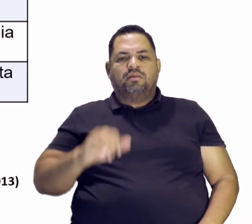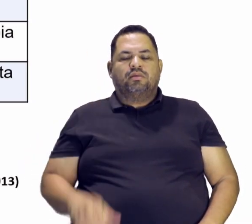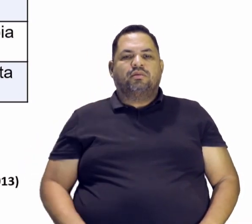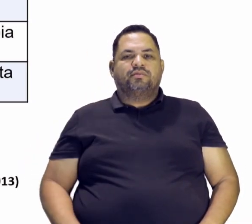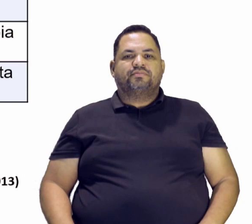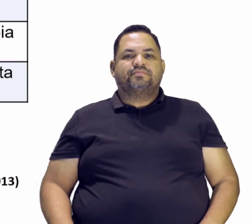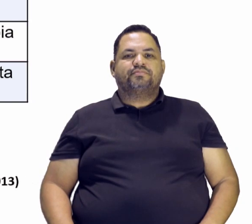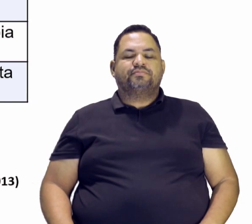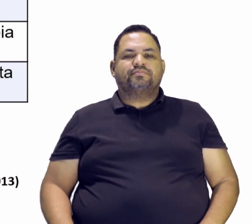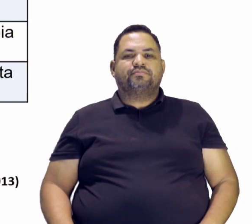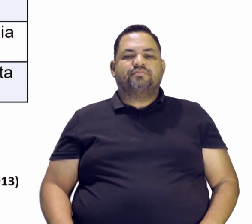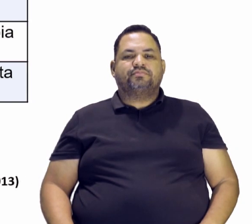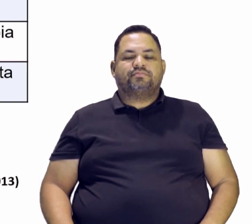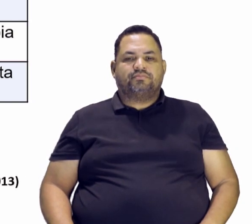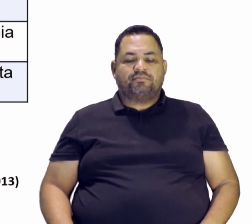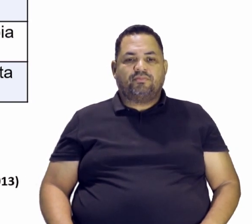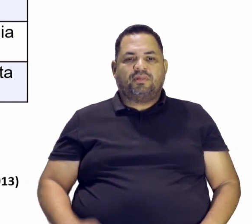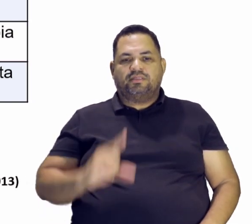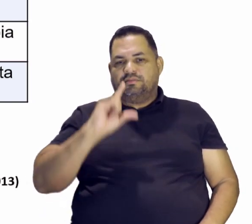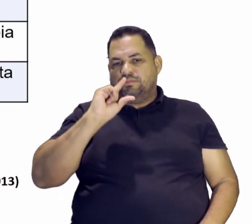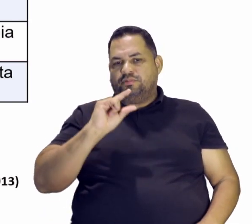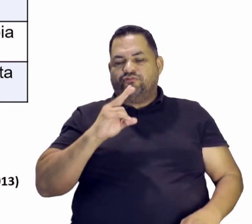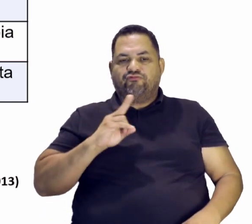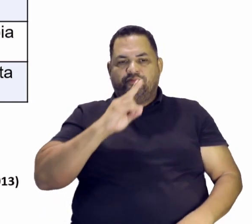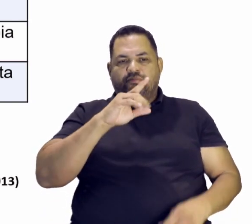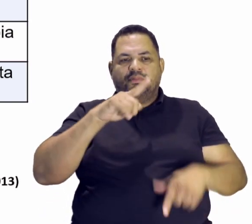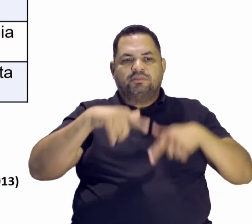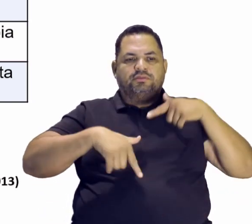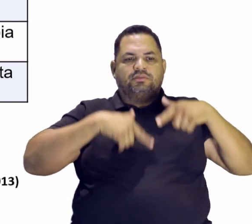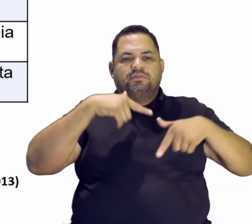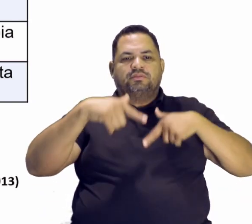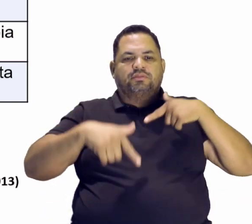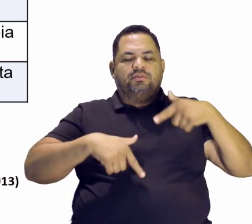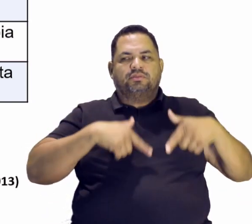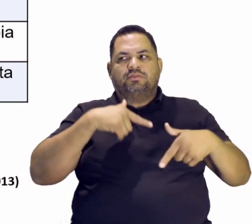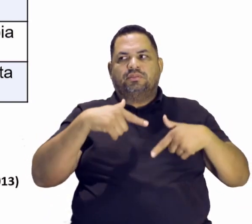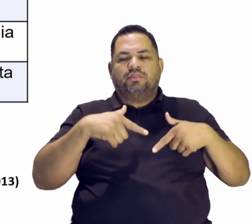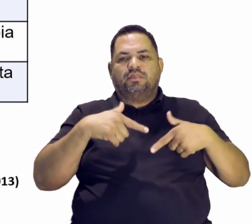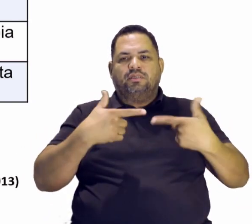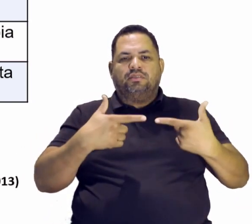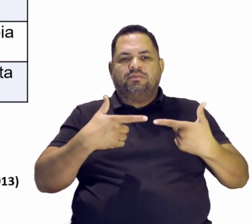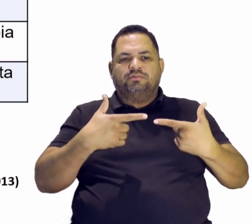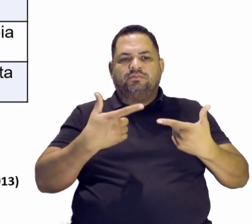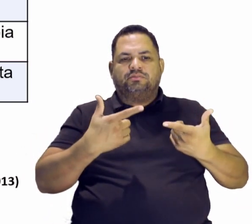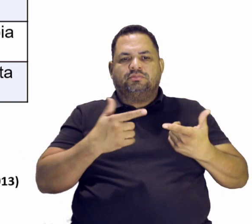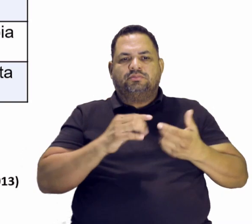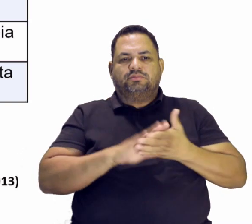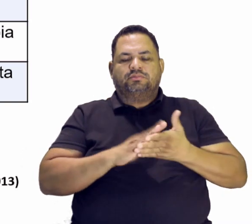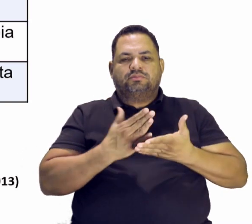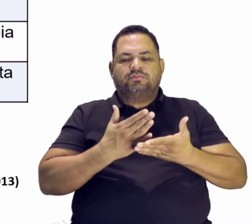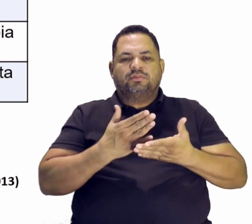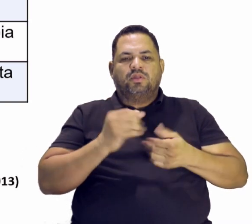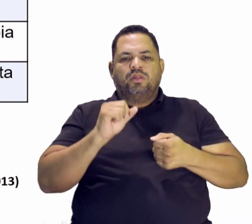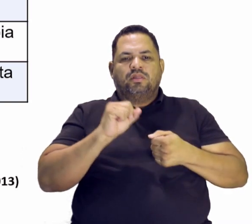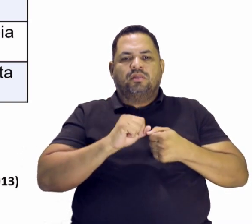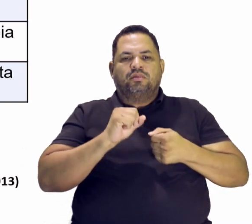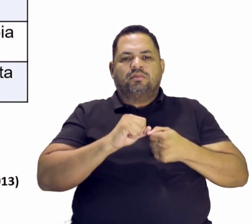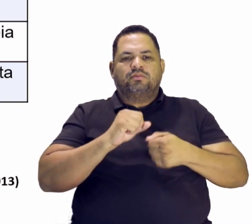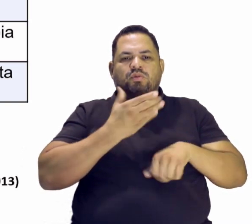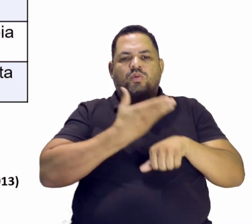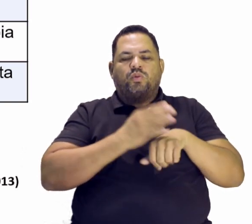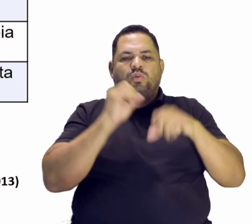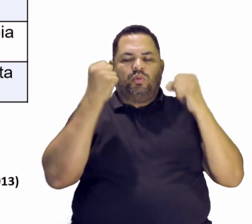eu vou executar menos força, mas eu vou trabalhar bastante a pressão a executar aí exercícios